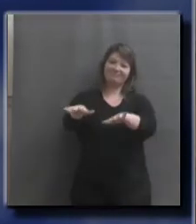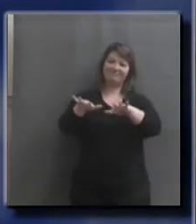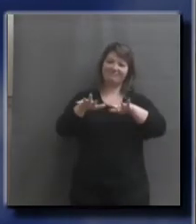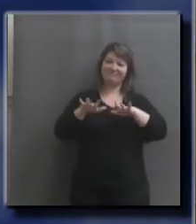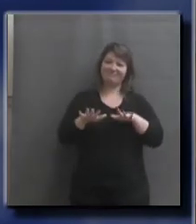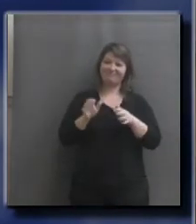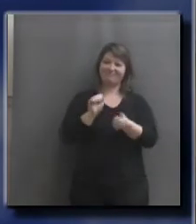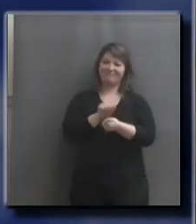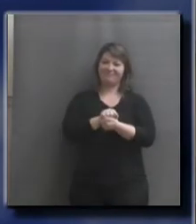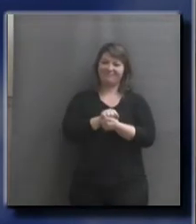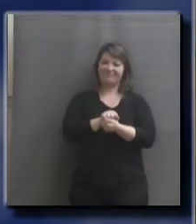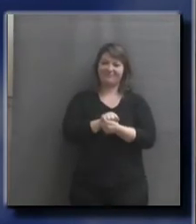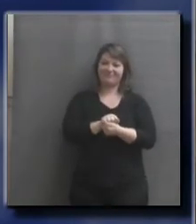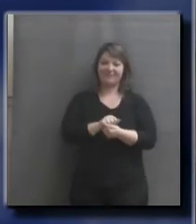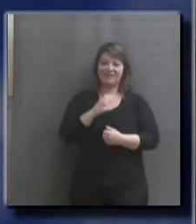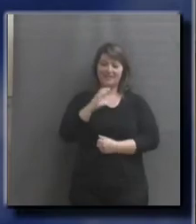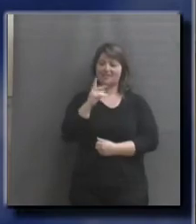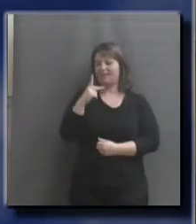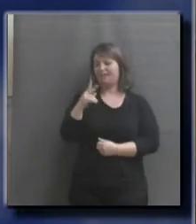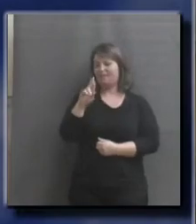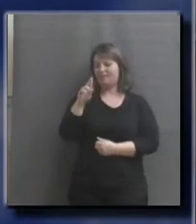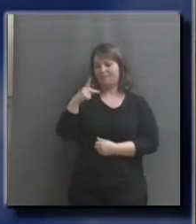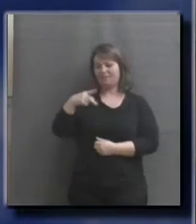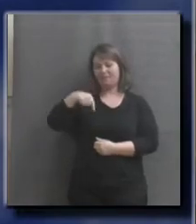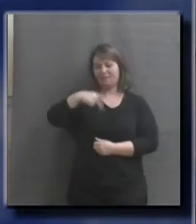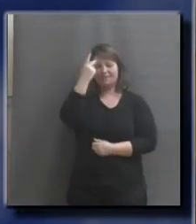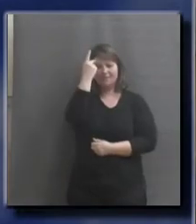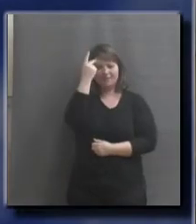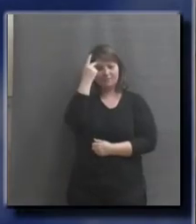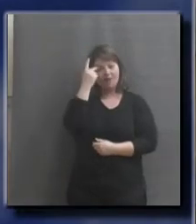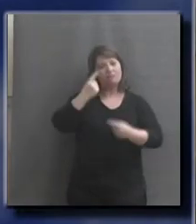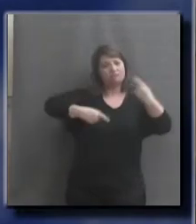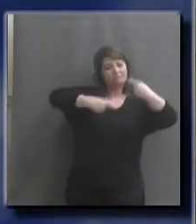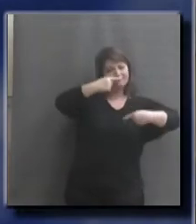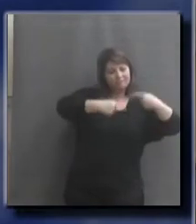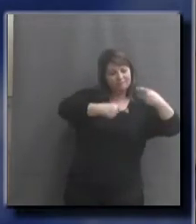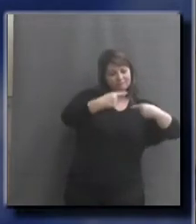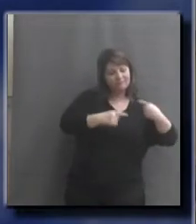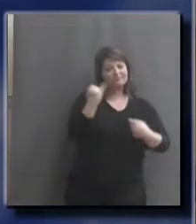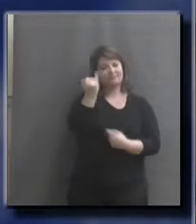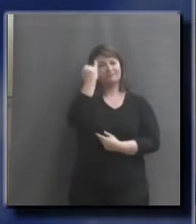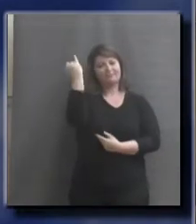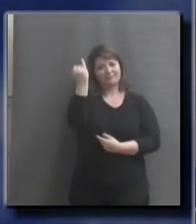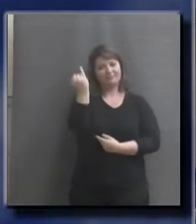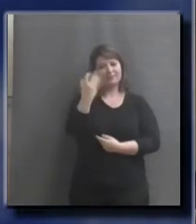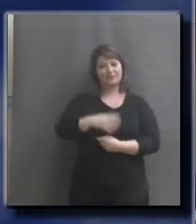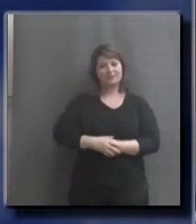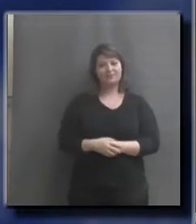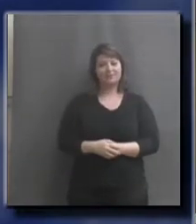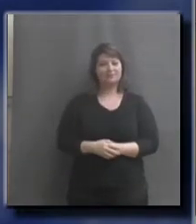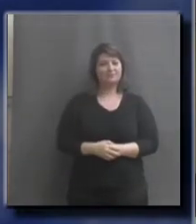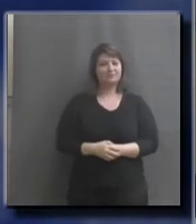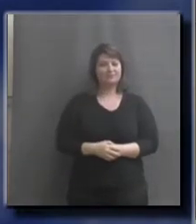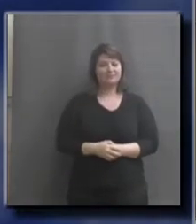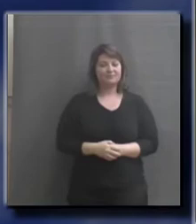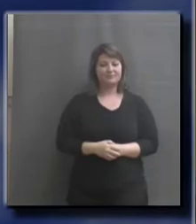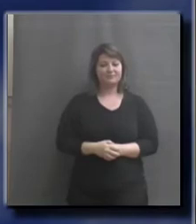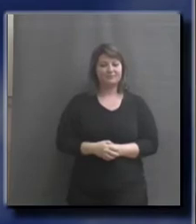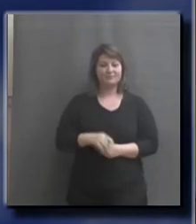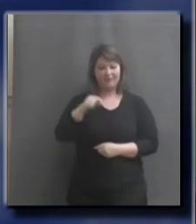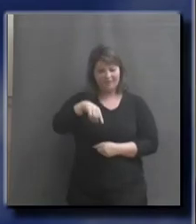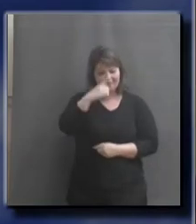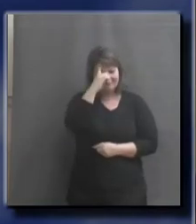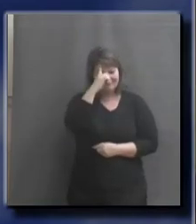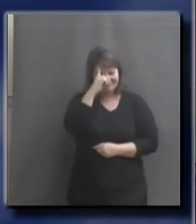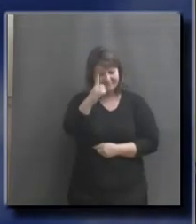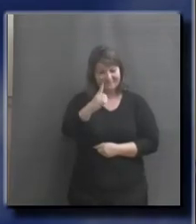aqui, né, no CRP São Paulo, para a gente fazer uma discussão tão importante quanto a que a gente vai fazer aqui neste